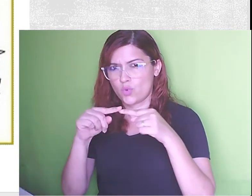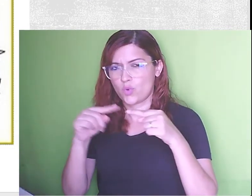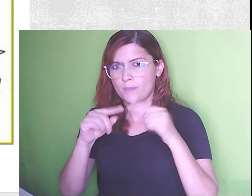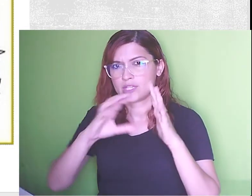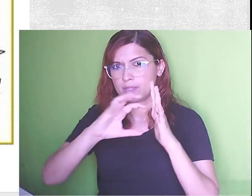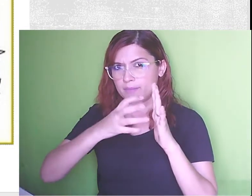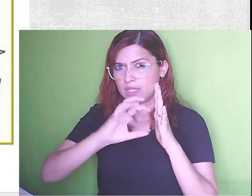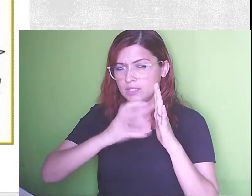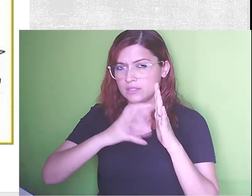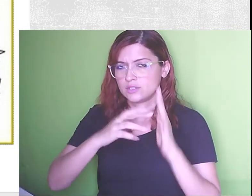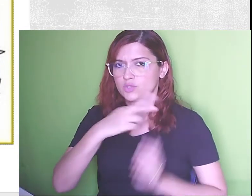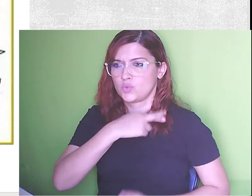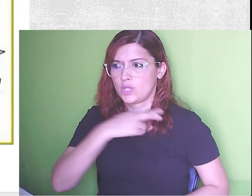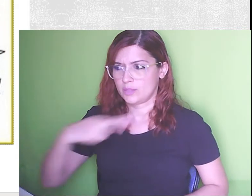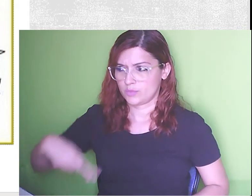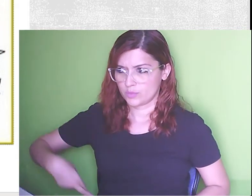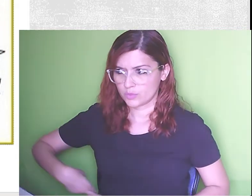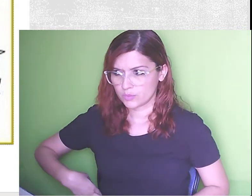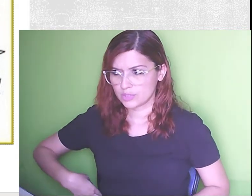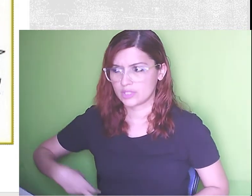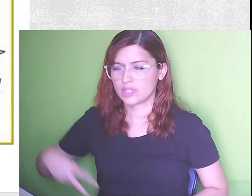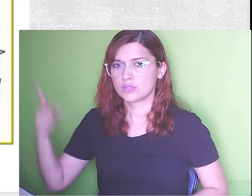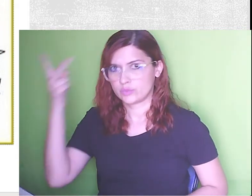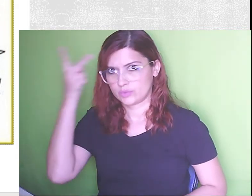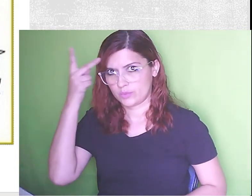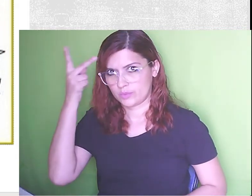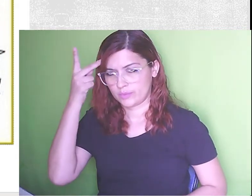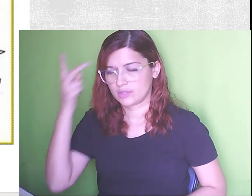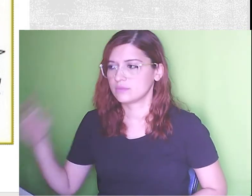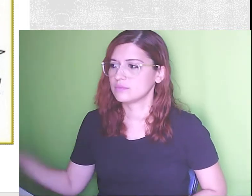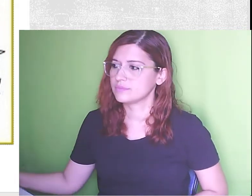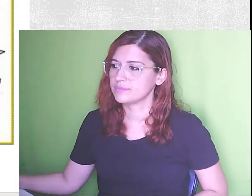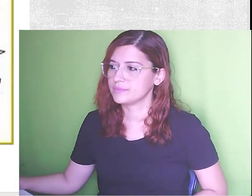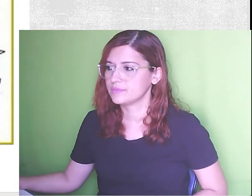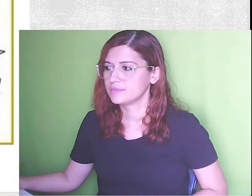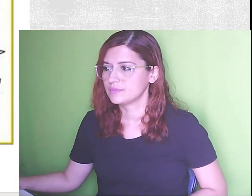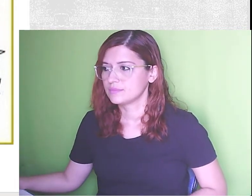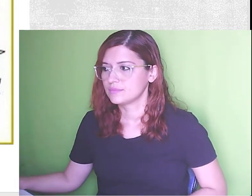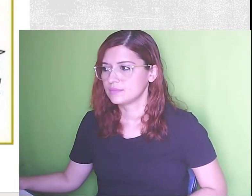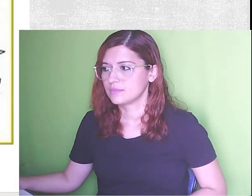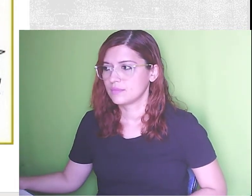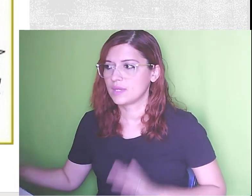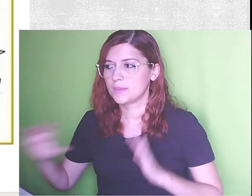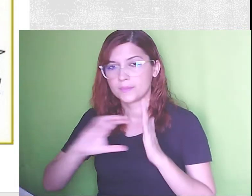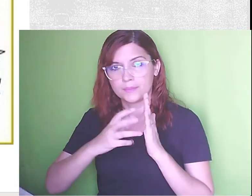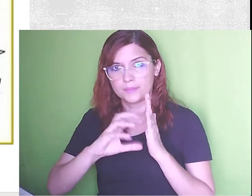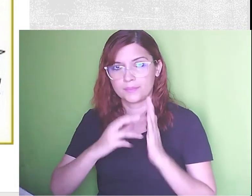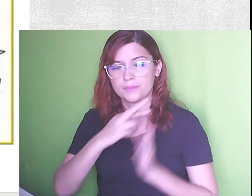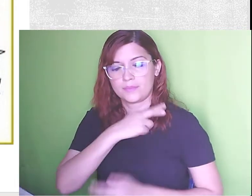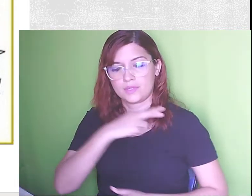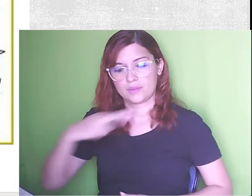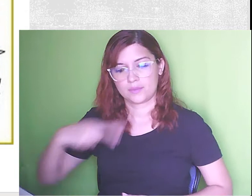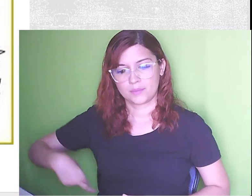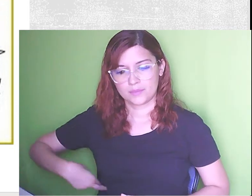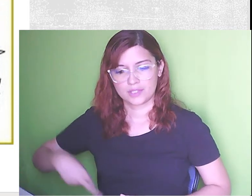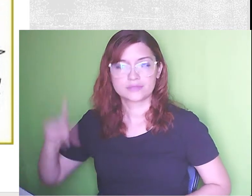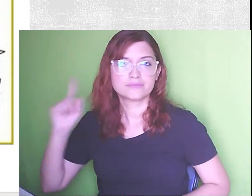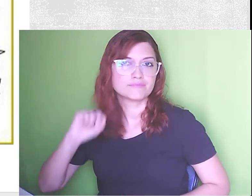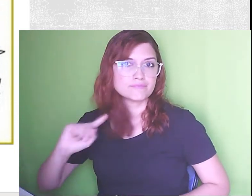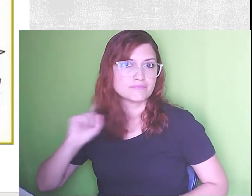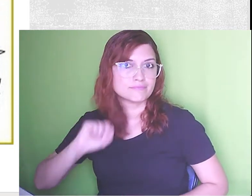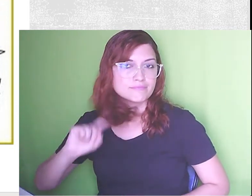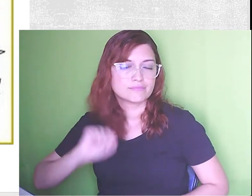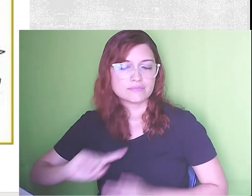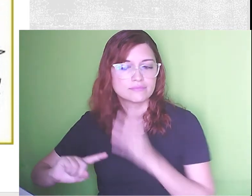Vejam essas siglas. PRP significa Partido Republicano Paulista E PRM